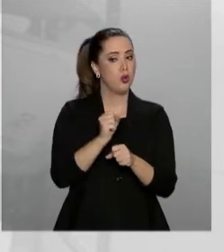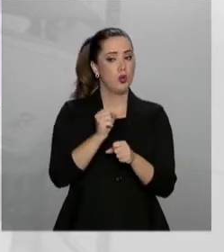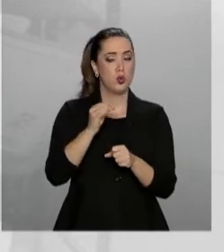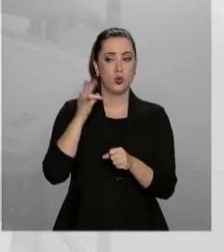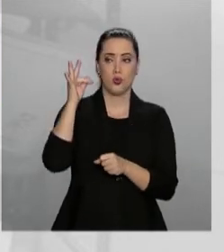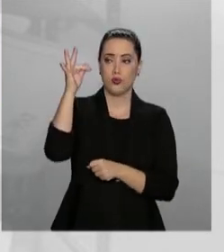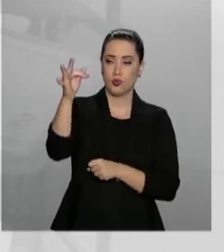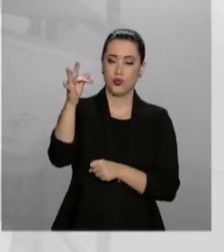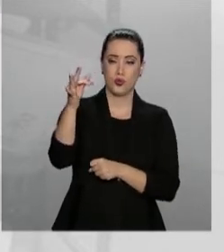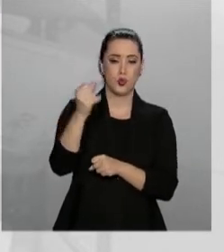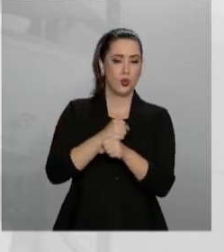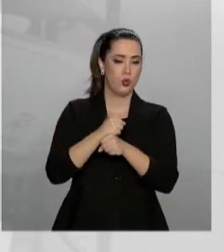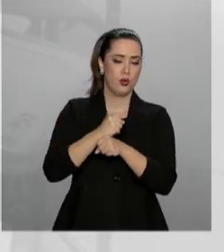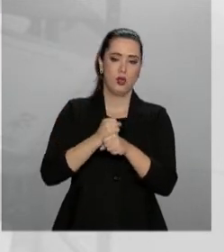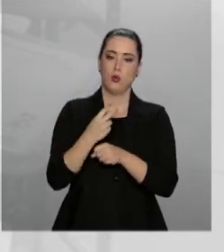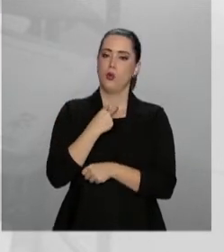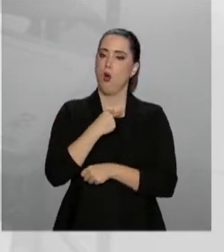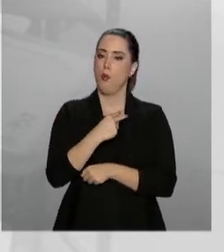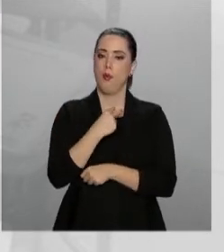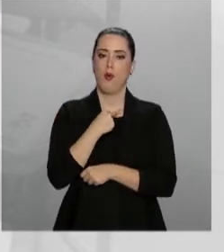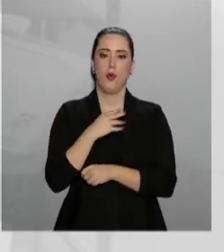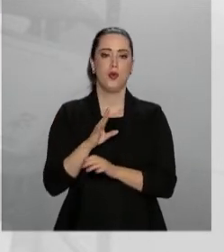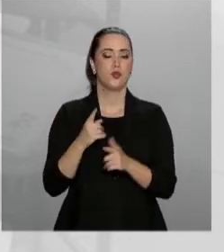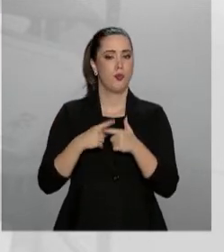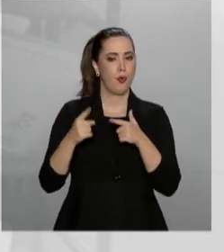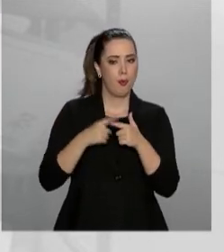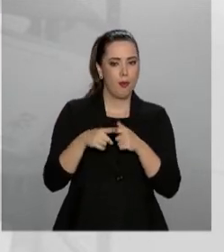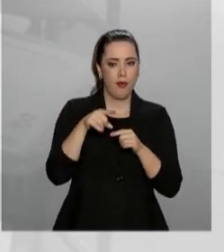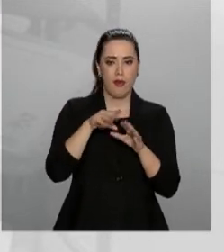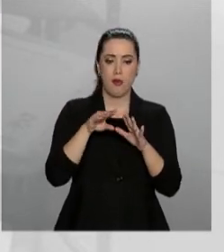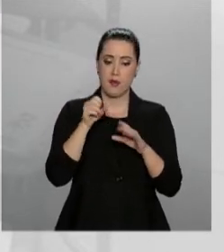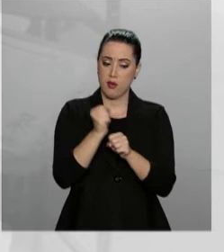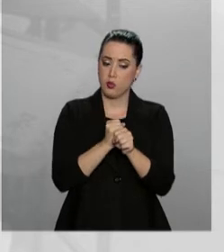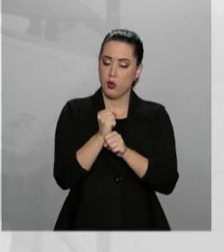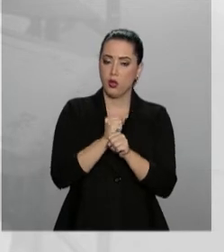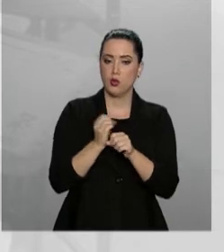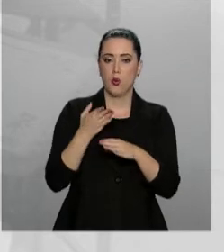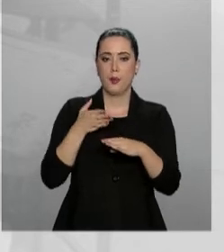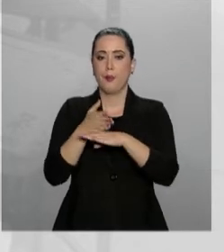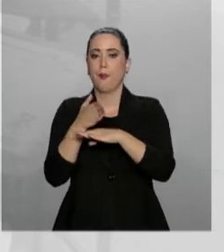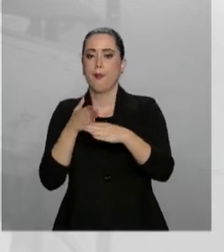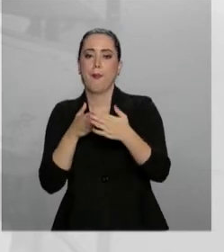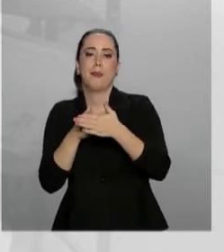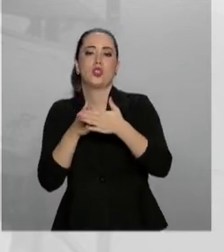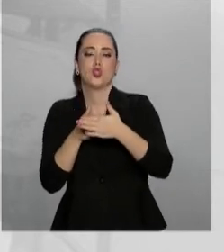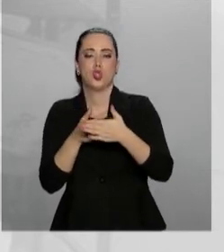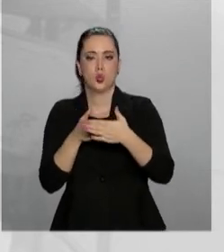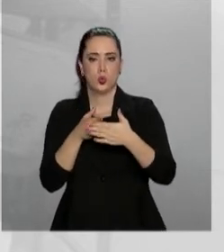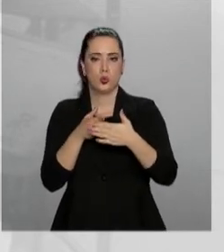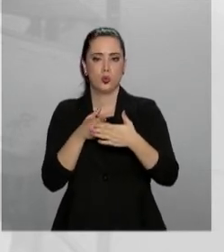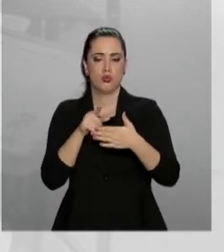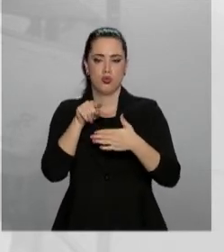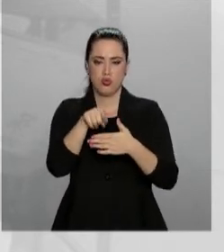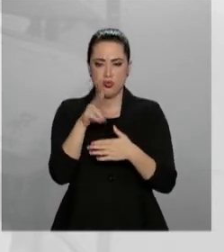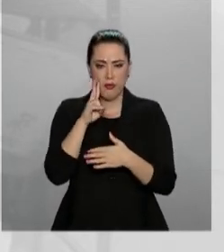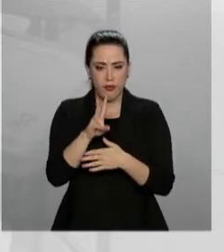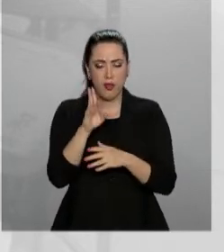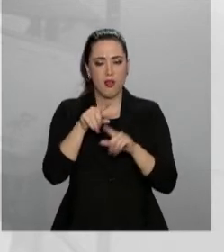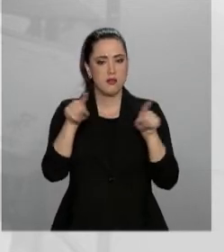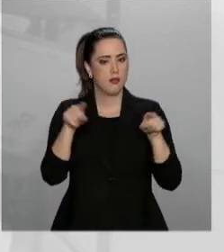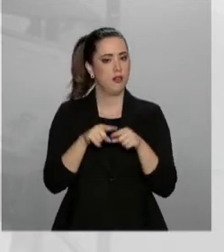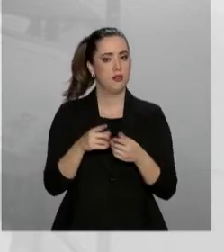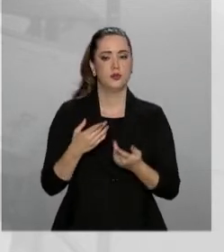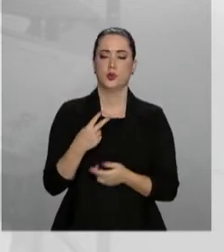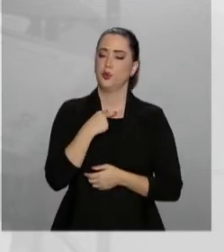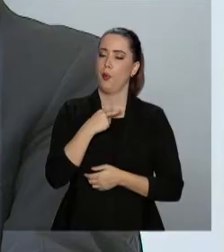do próximo ano. O aluno não pode ser prejudicado nem impedido de assistir às aulas. E exigir fiador é uma